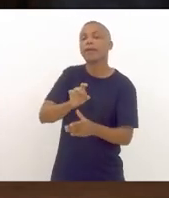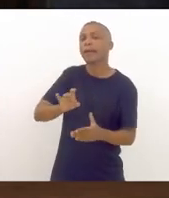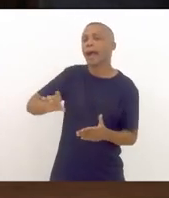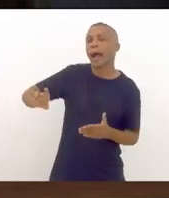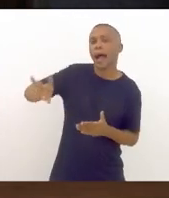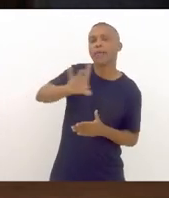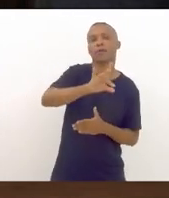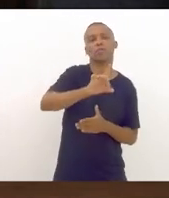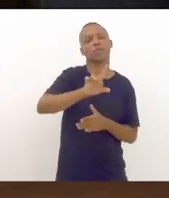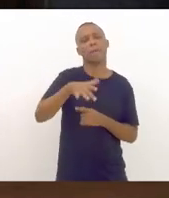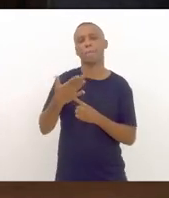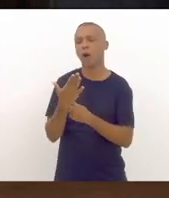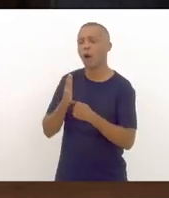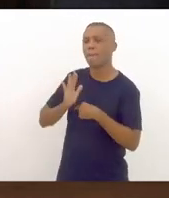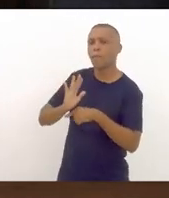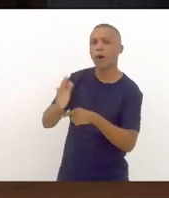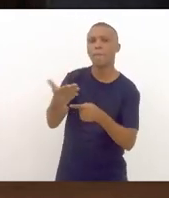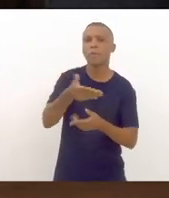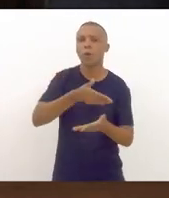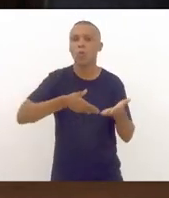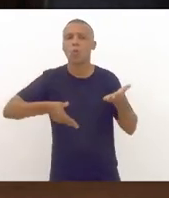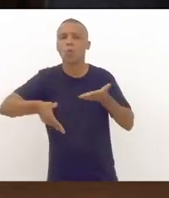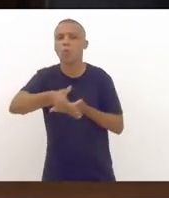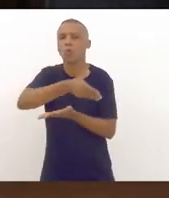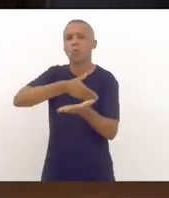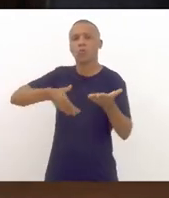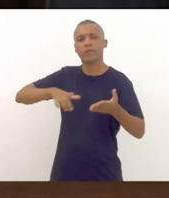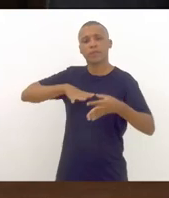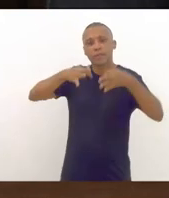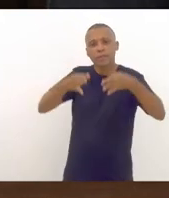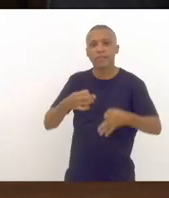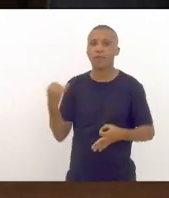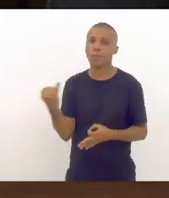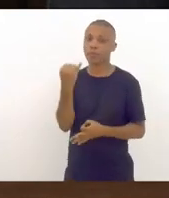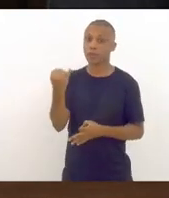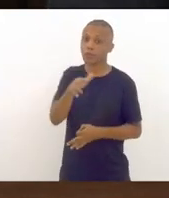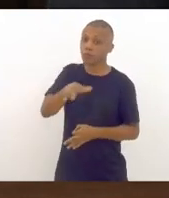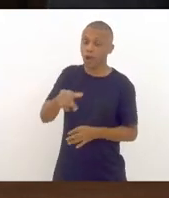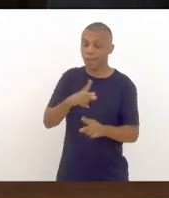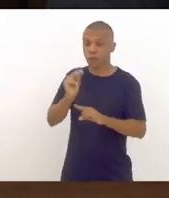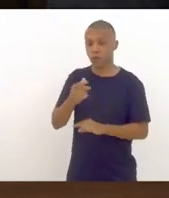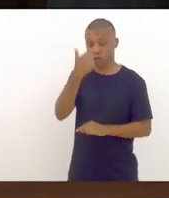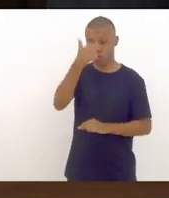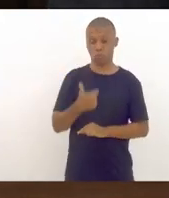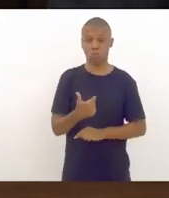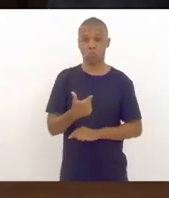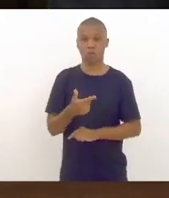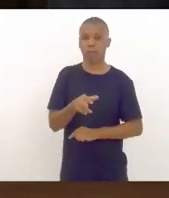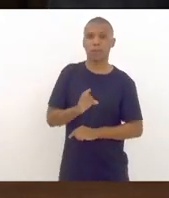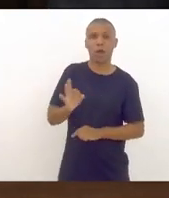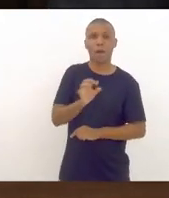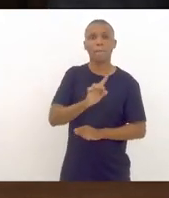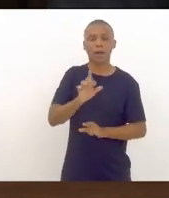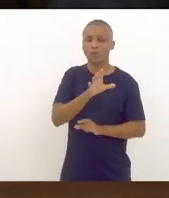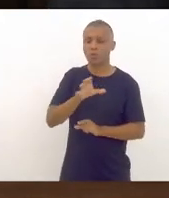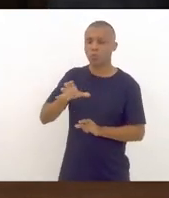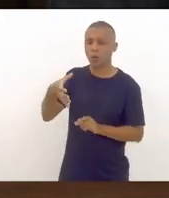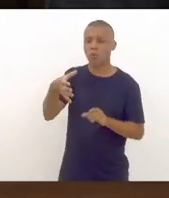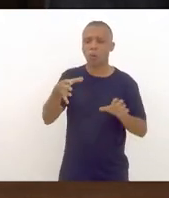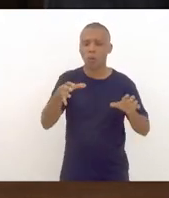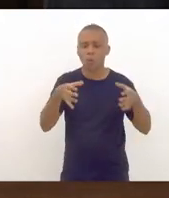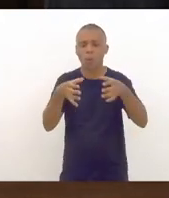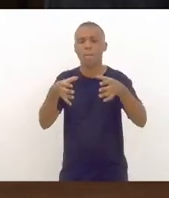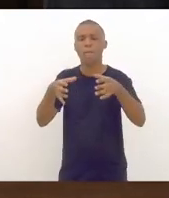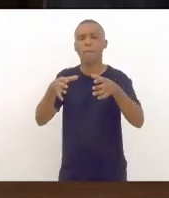um que, com certeza, foi importante. Não é a vitória de um homem, mas é a vitória de um grupo que